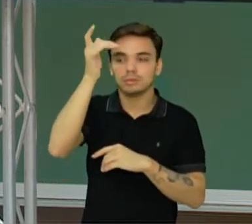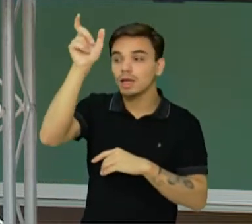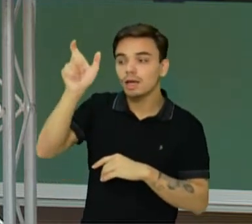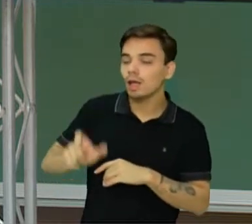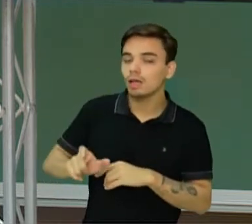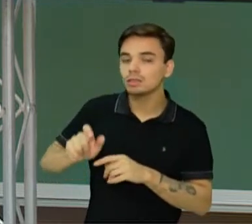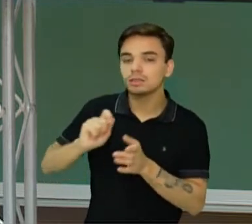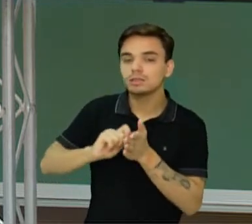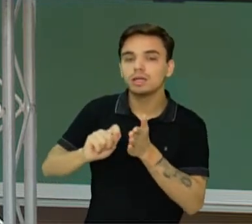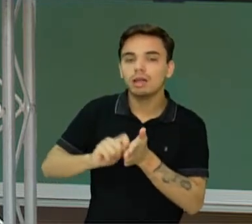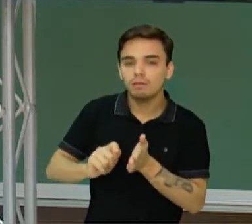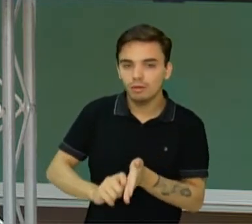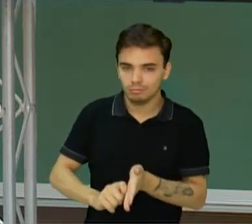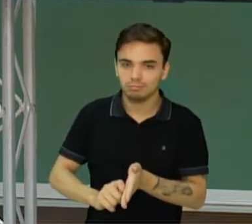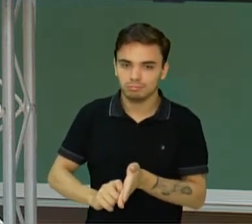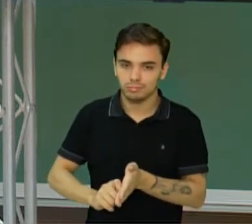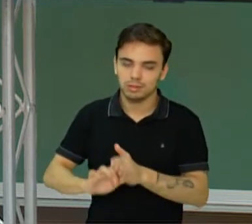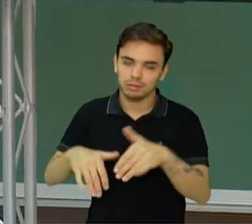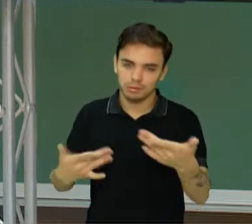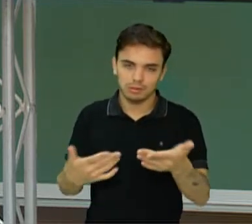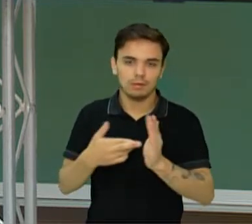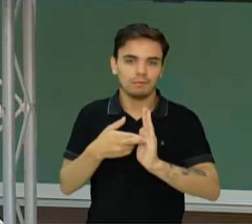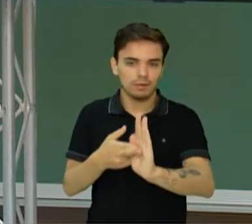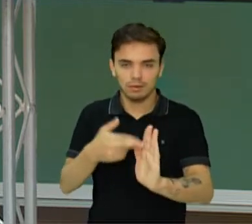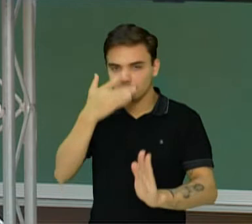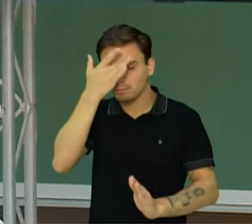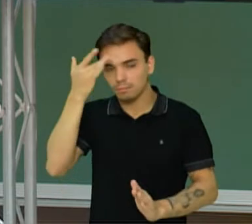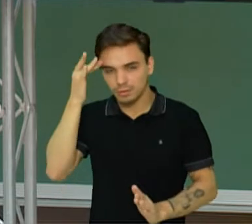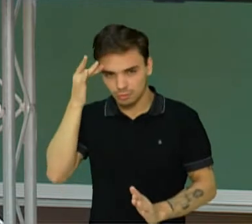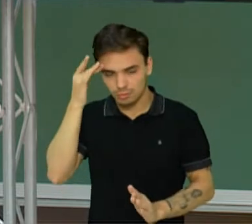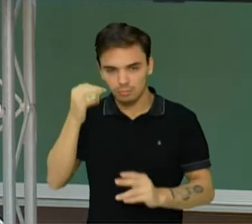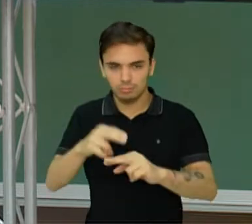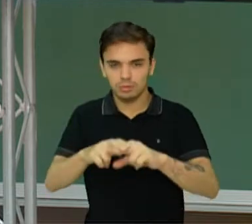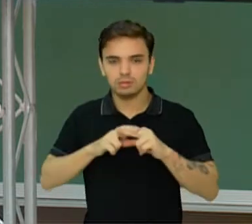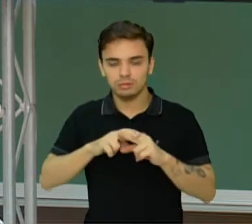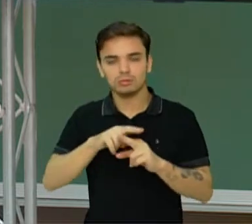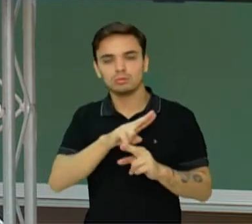Charlotte. Portanto, estou me referindo a uma pessoa. Por isso o pronome who.